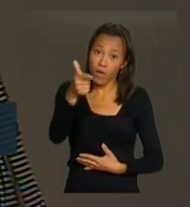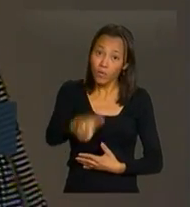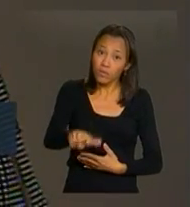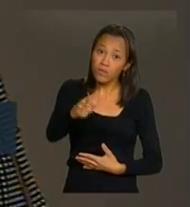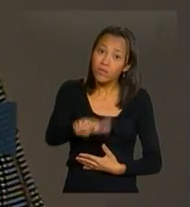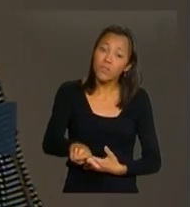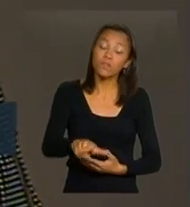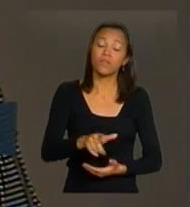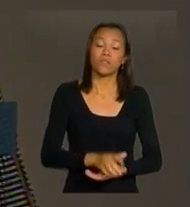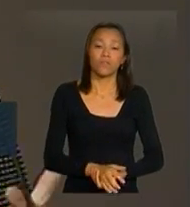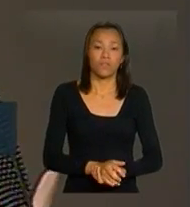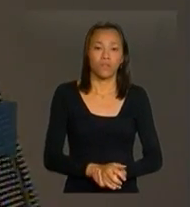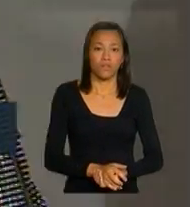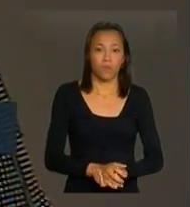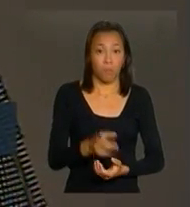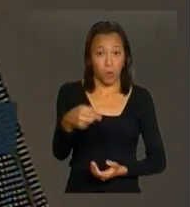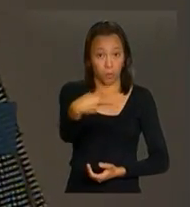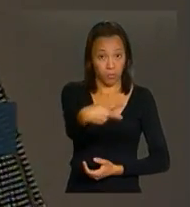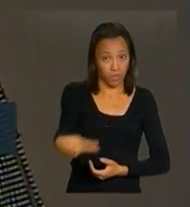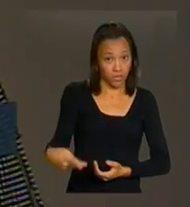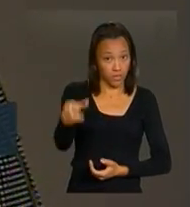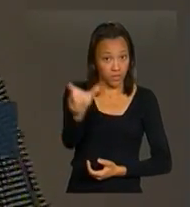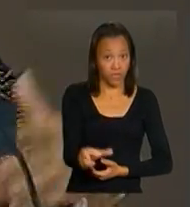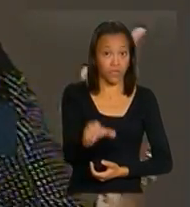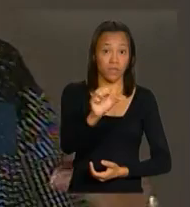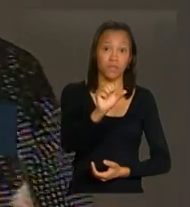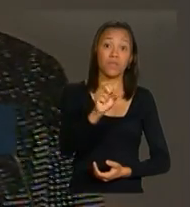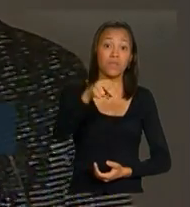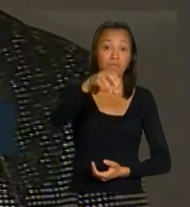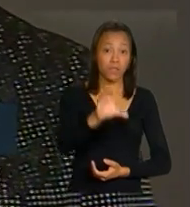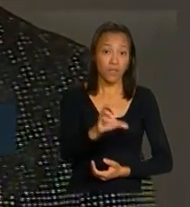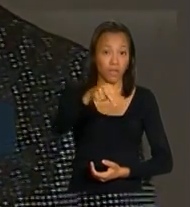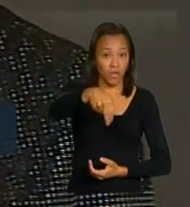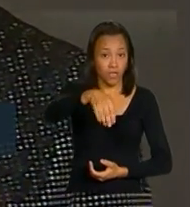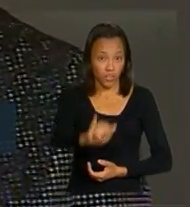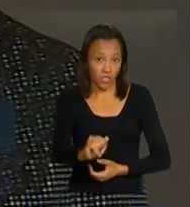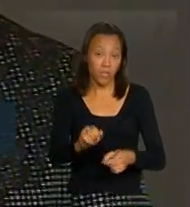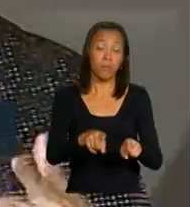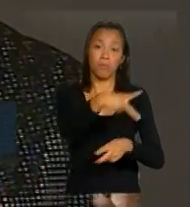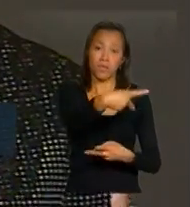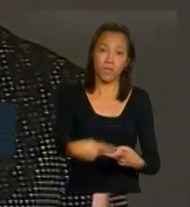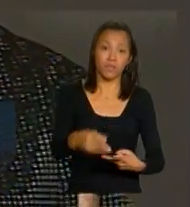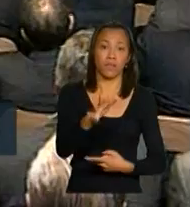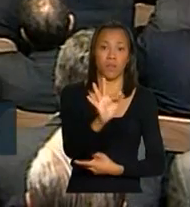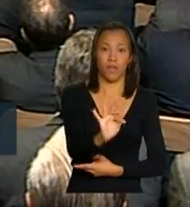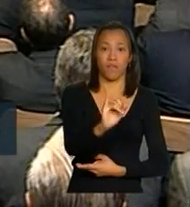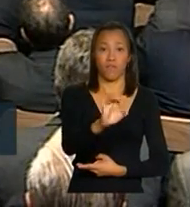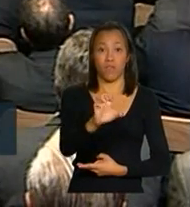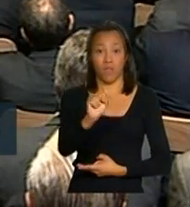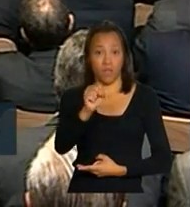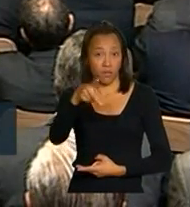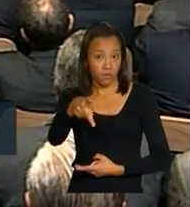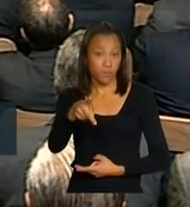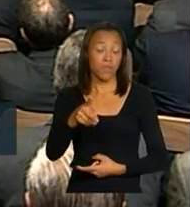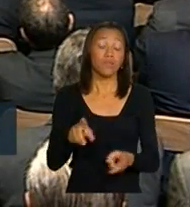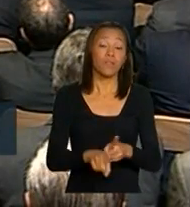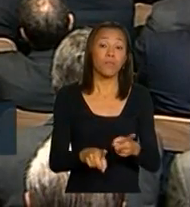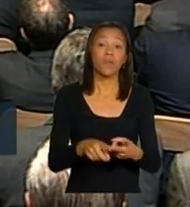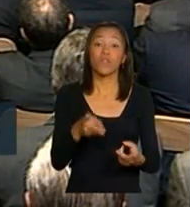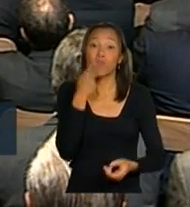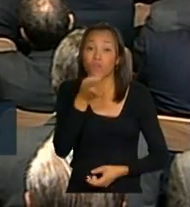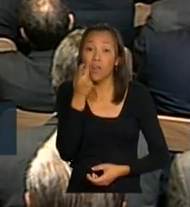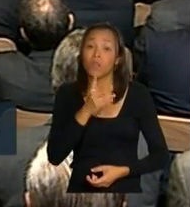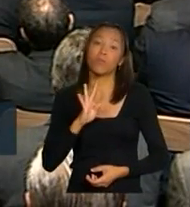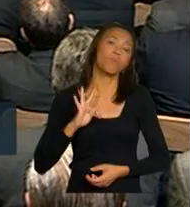vez para o presidente da CNI, presidente da Fiesp, em nome de quem eu estou falando